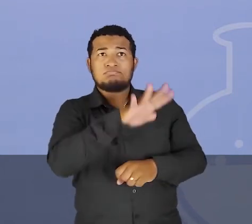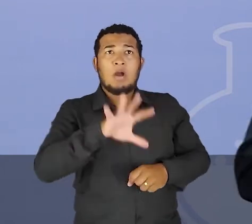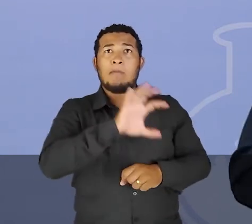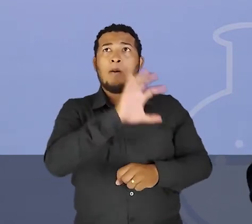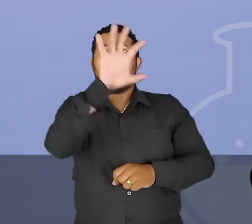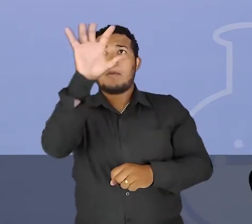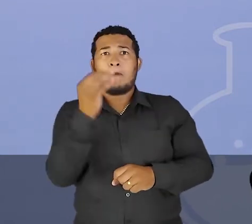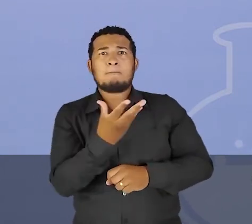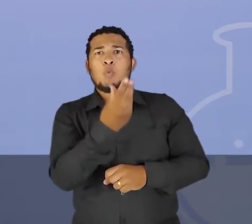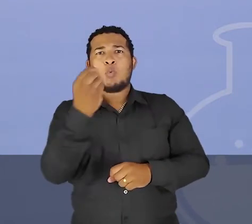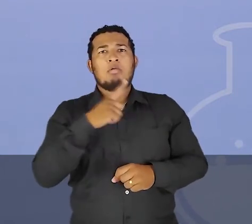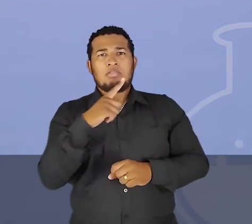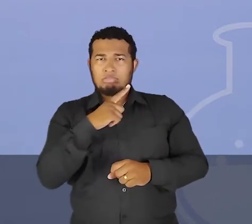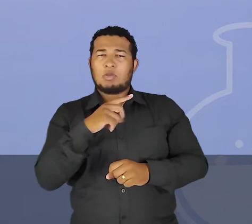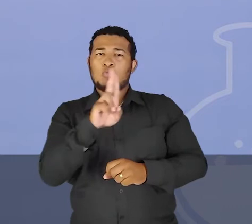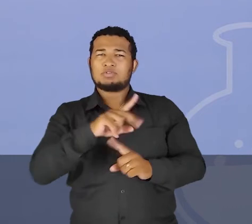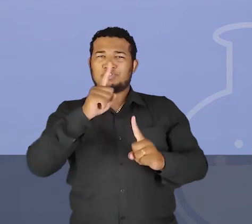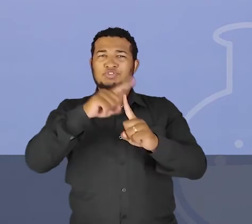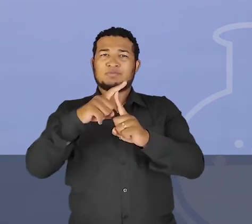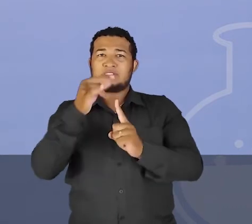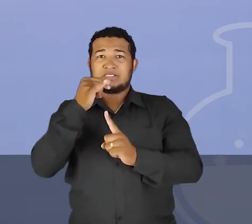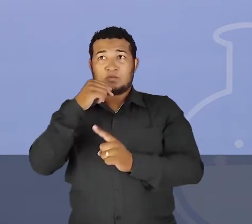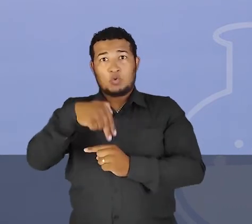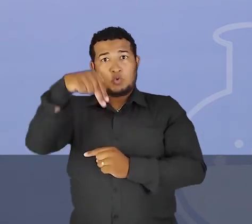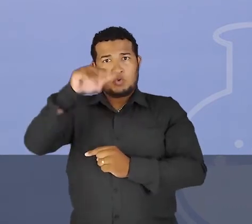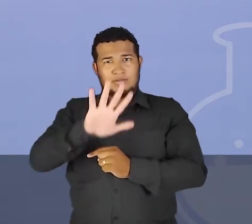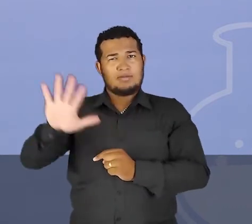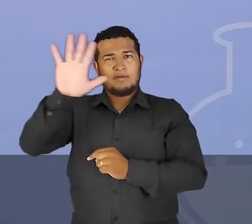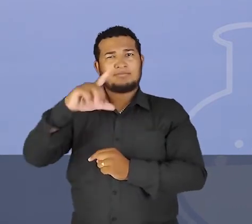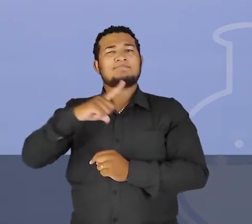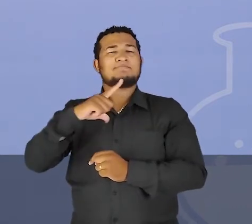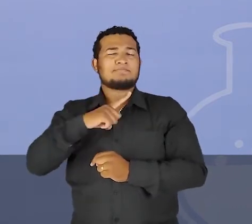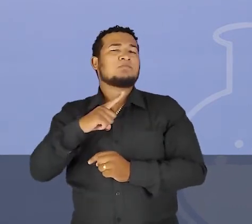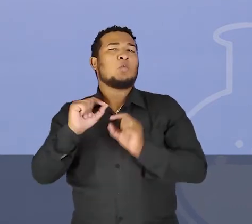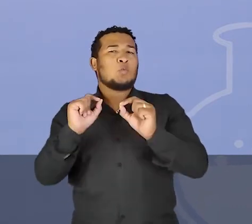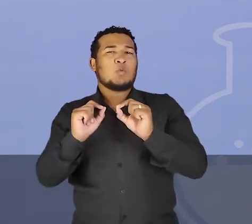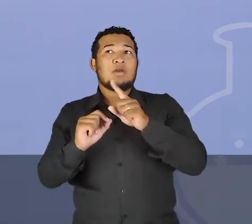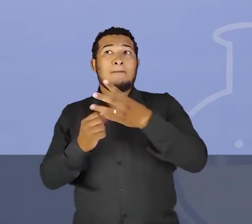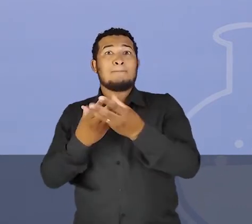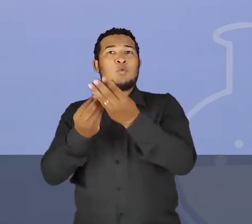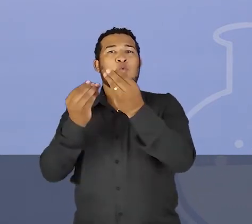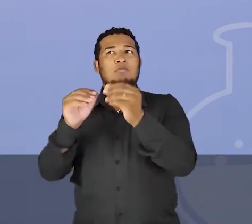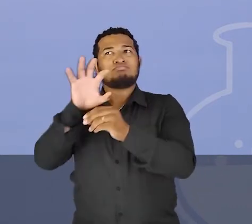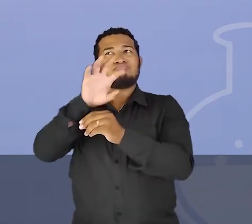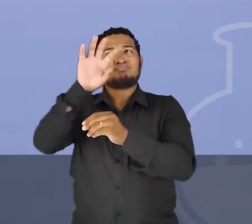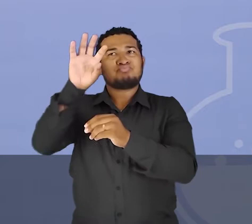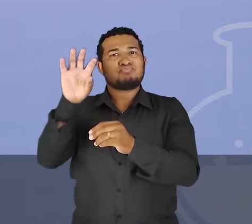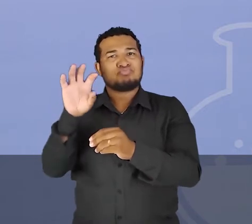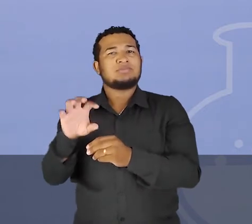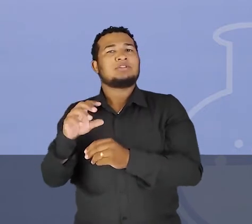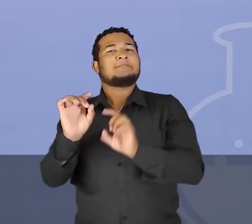com agricultura de subsistência. No Nordeste brasileiro, a gente vai destacar que tem aí muitas regiões,